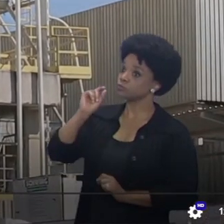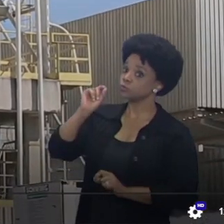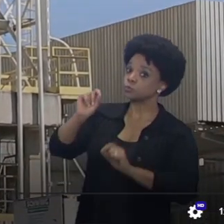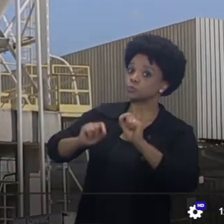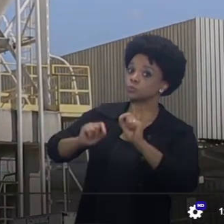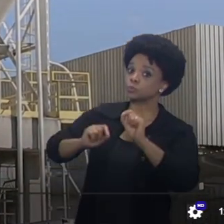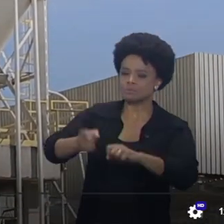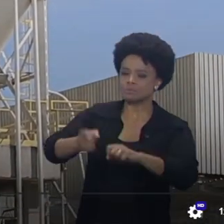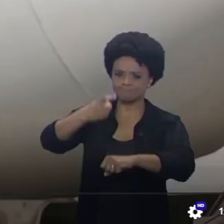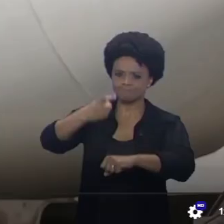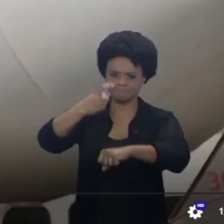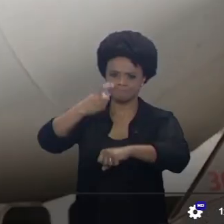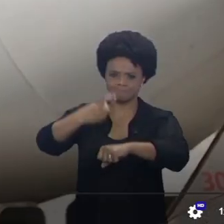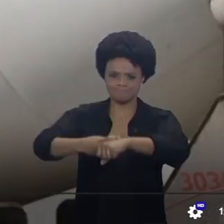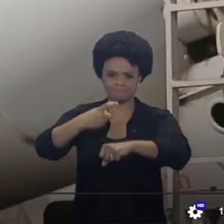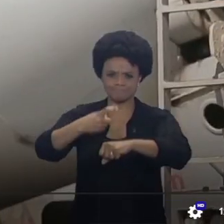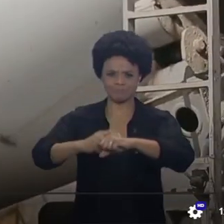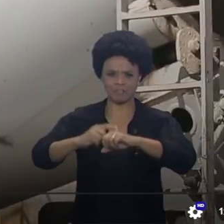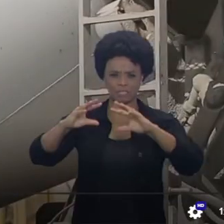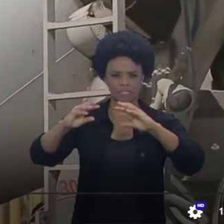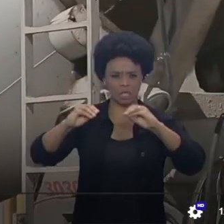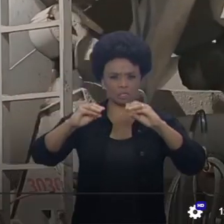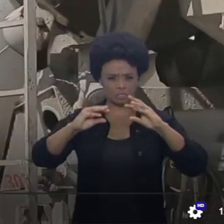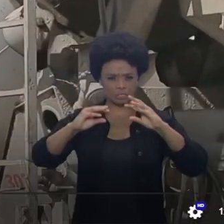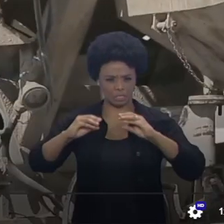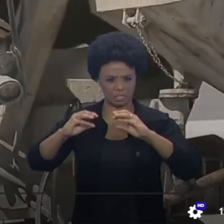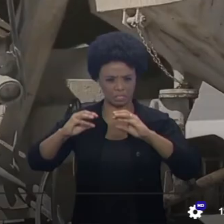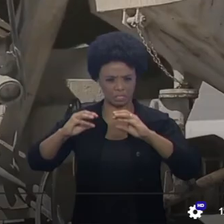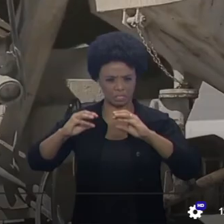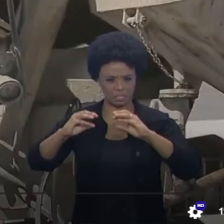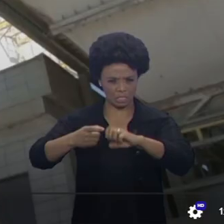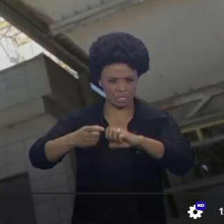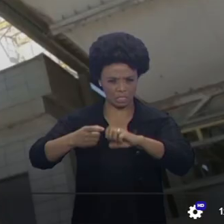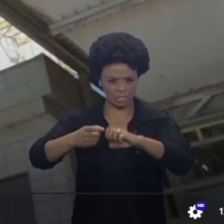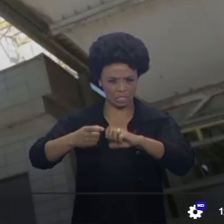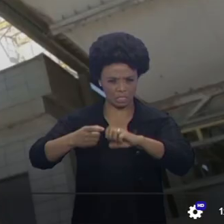e juntos vamos aprender a fazer esse produto muito